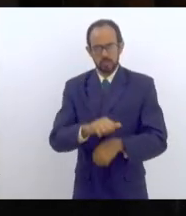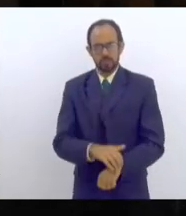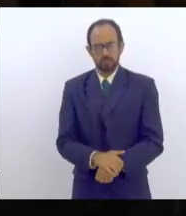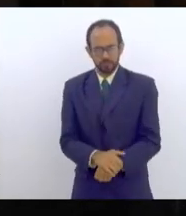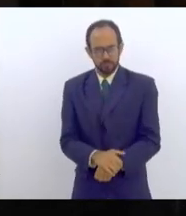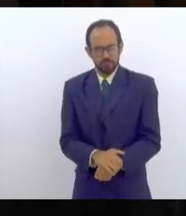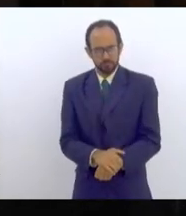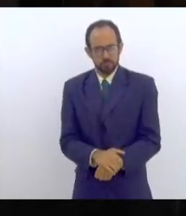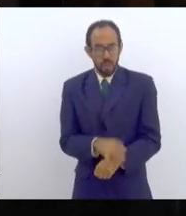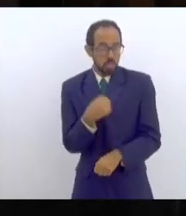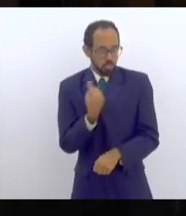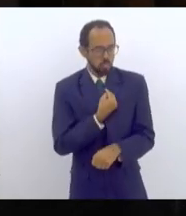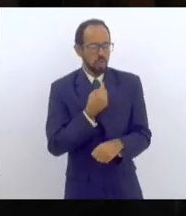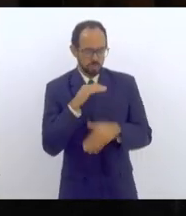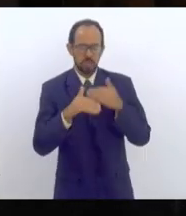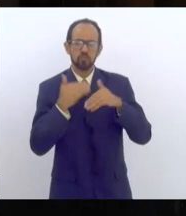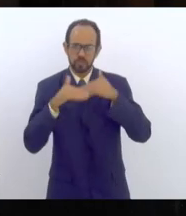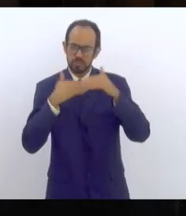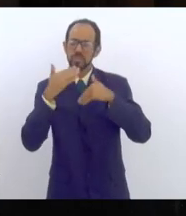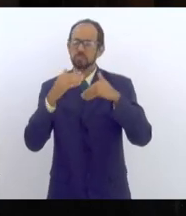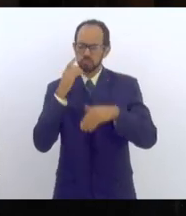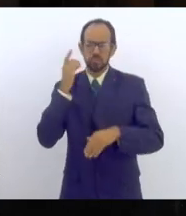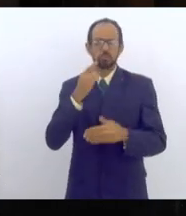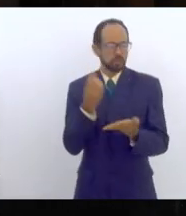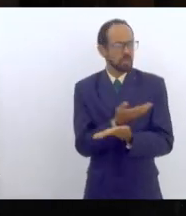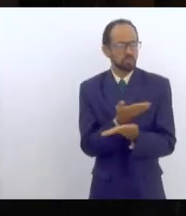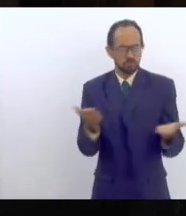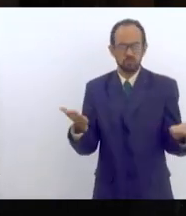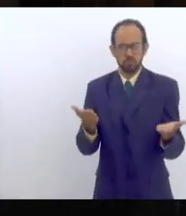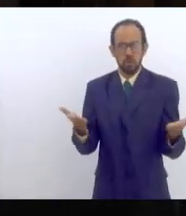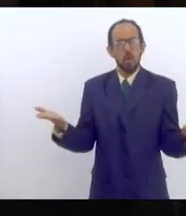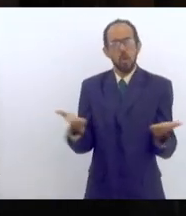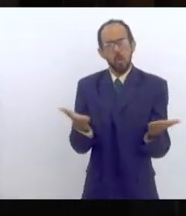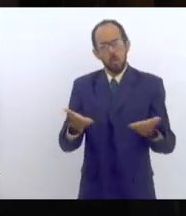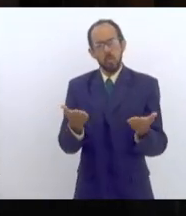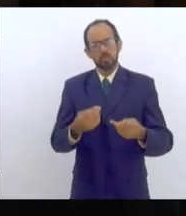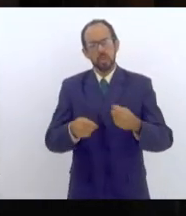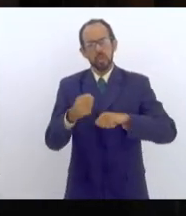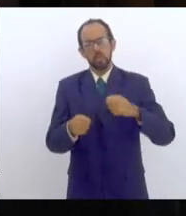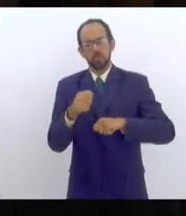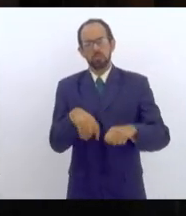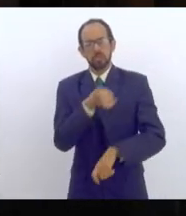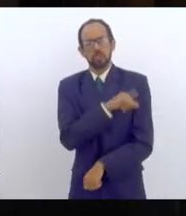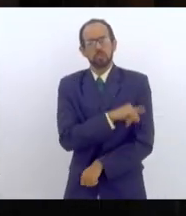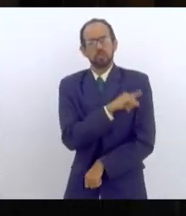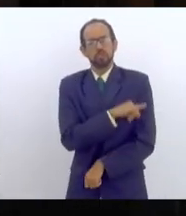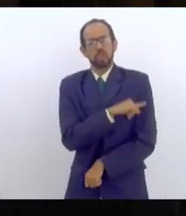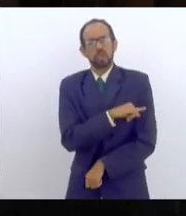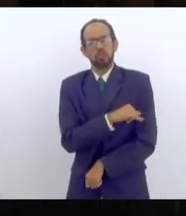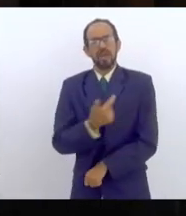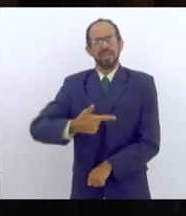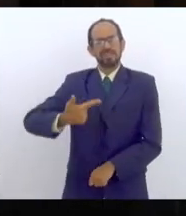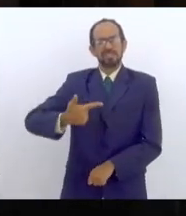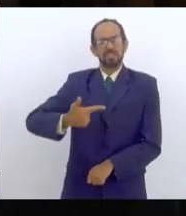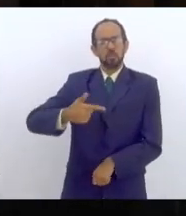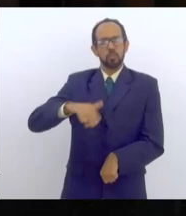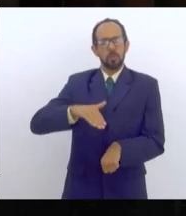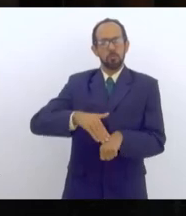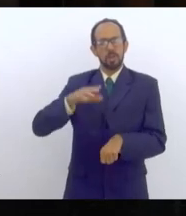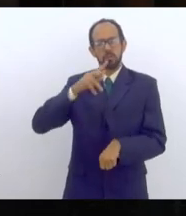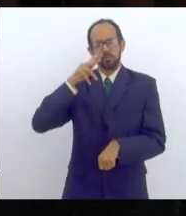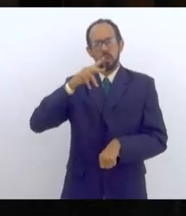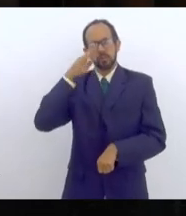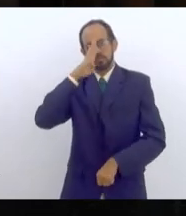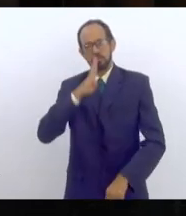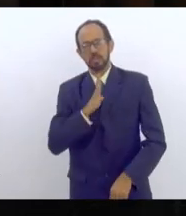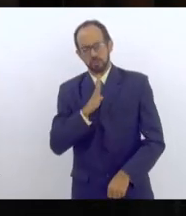E avançamos, deputado Dionísio Lins. Hoje, a economia do Rio de Janeiro é a segunda mais dinâmica do Brasil.